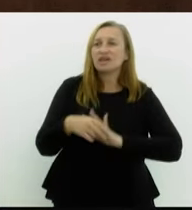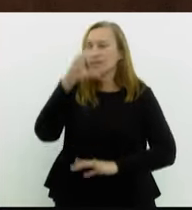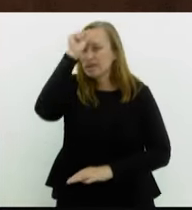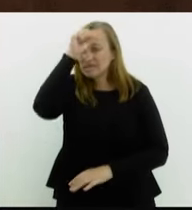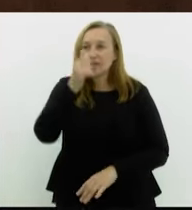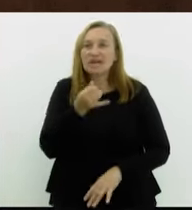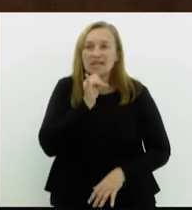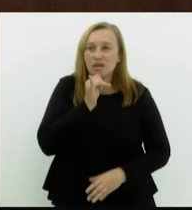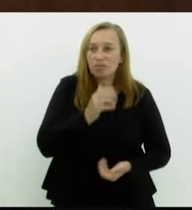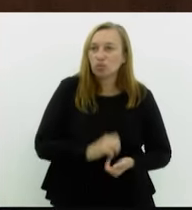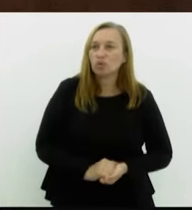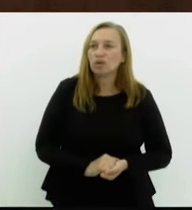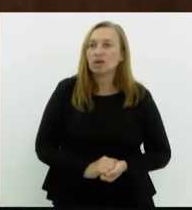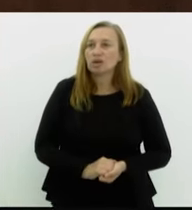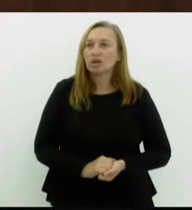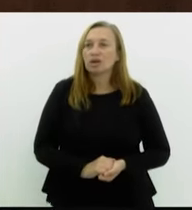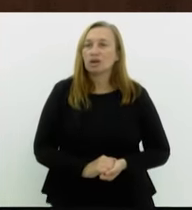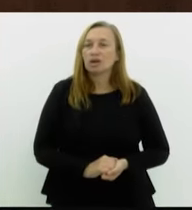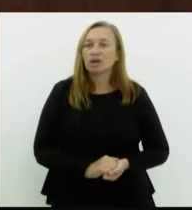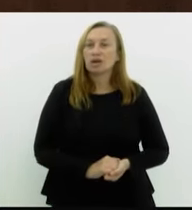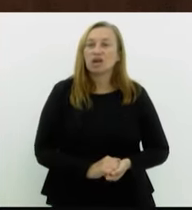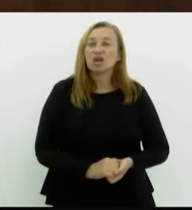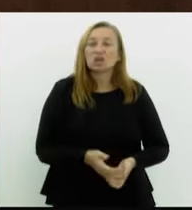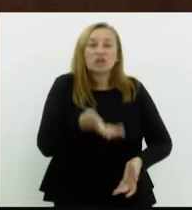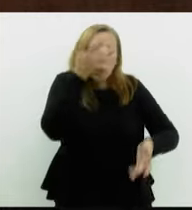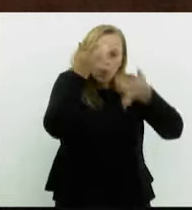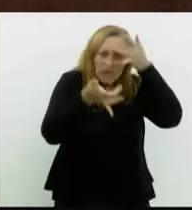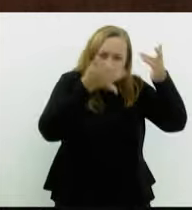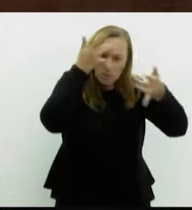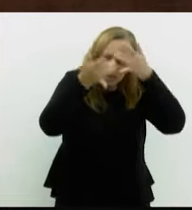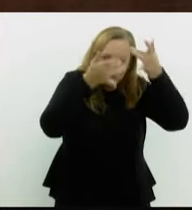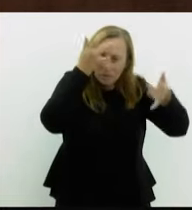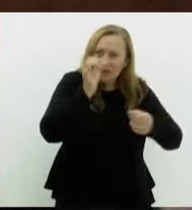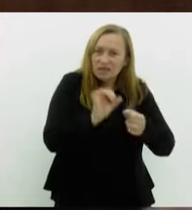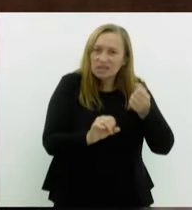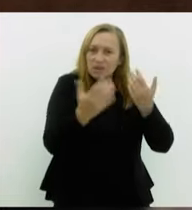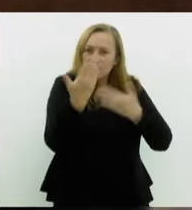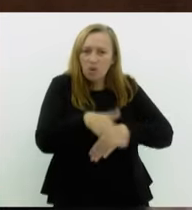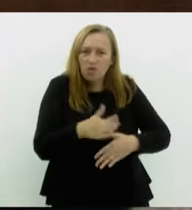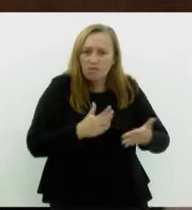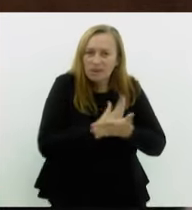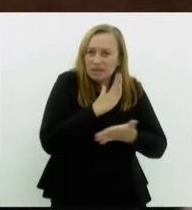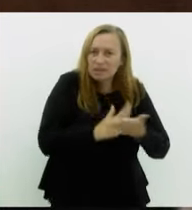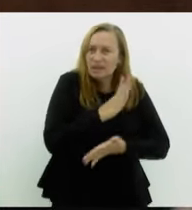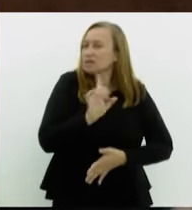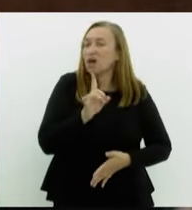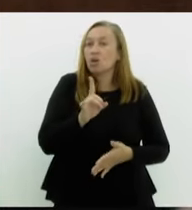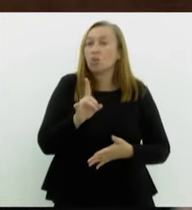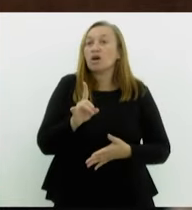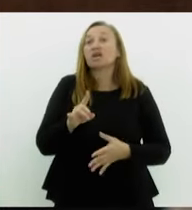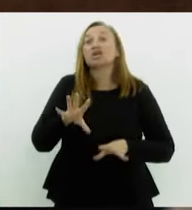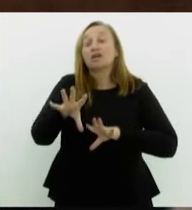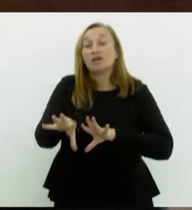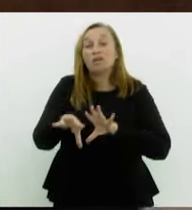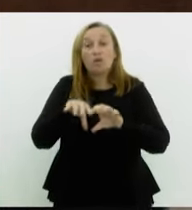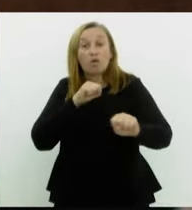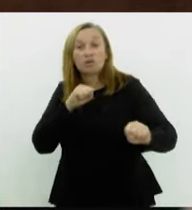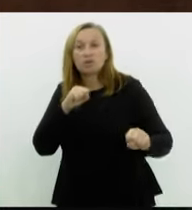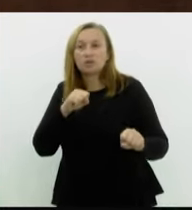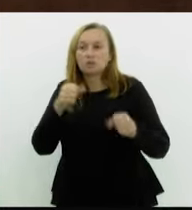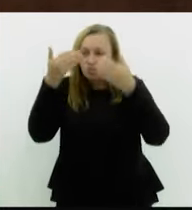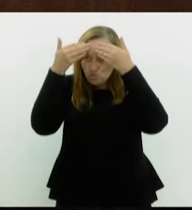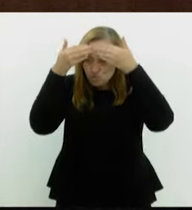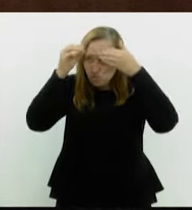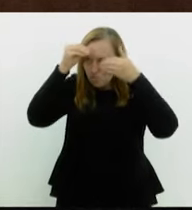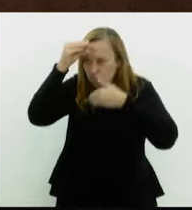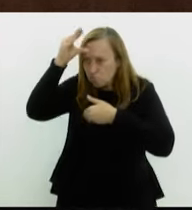assim, ir para a aula, decorar, fazer prova, passar. Na verdade, a gente está falando de formar um cidadão crítico, um cidadão